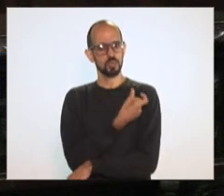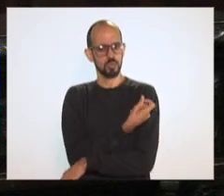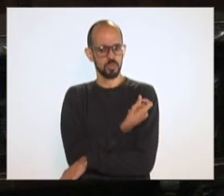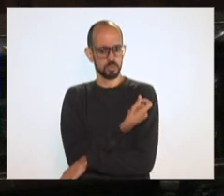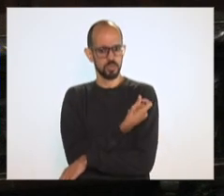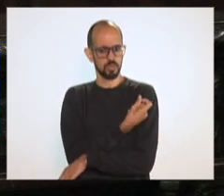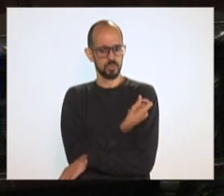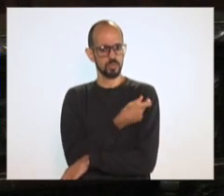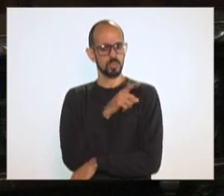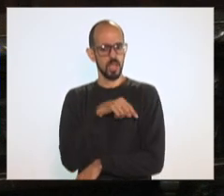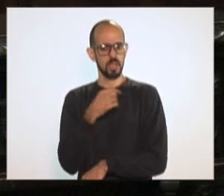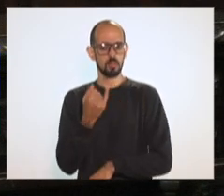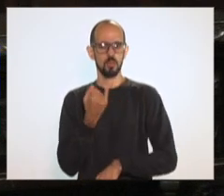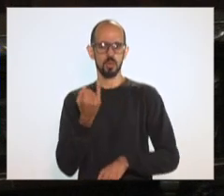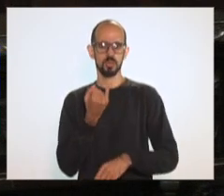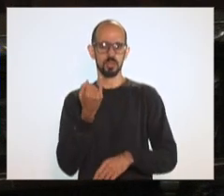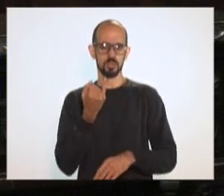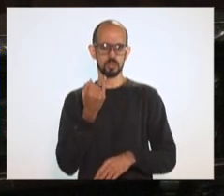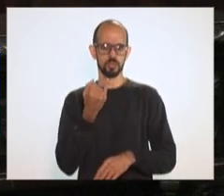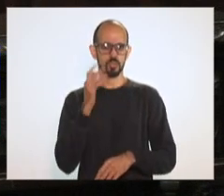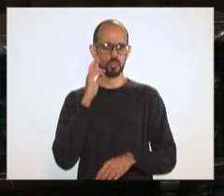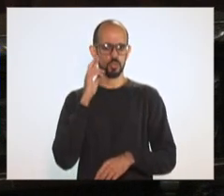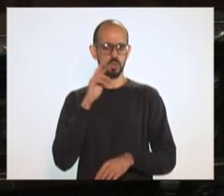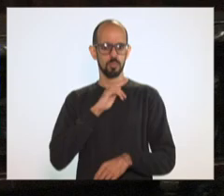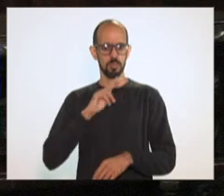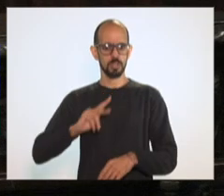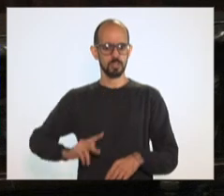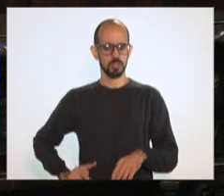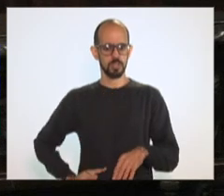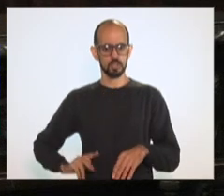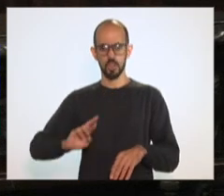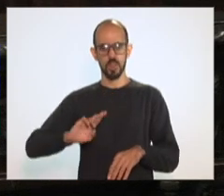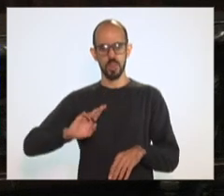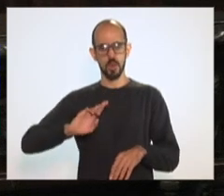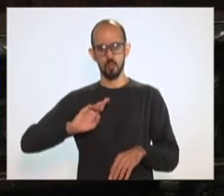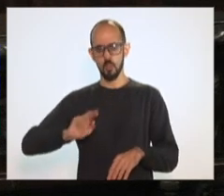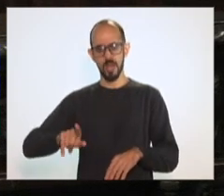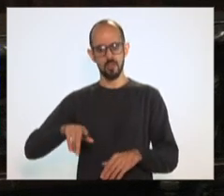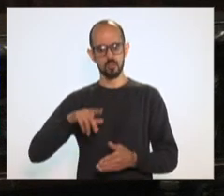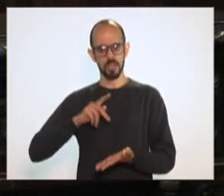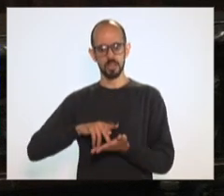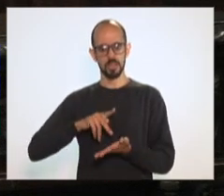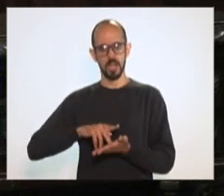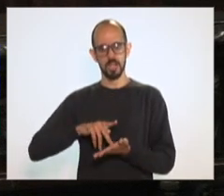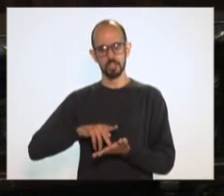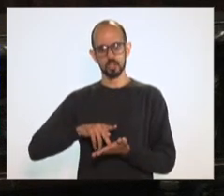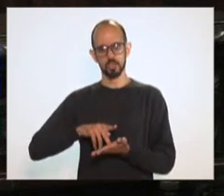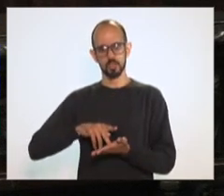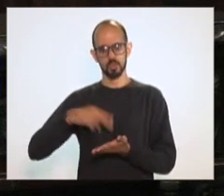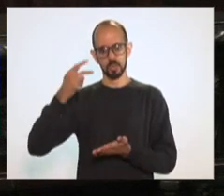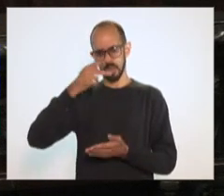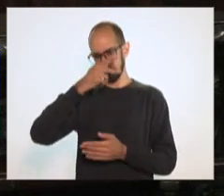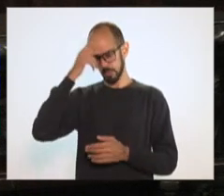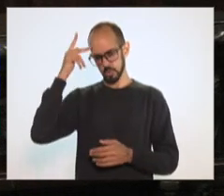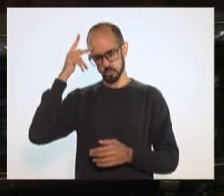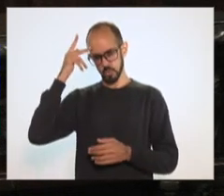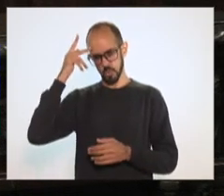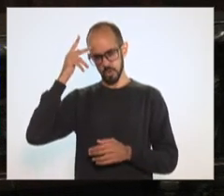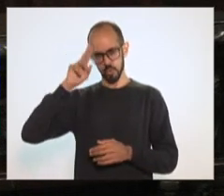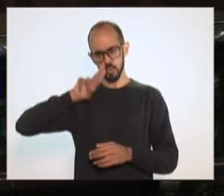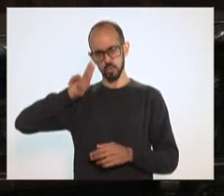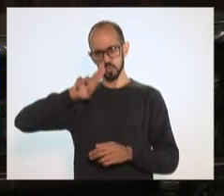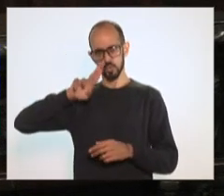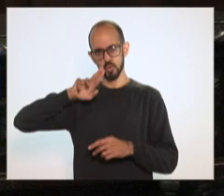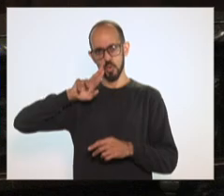fundamental. Senhor presidente, não é verdade o que a pessoa que ocupou esse microfone